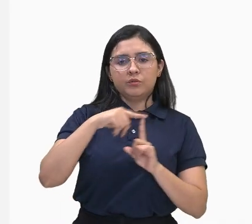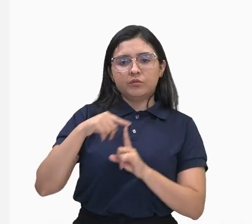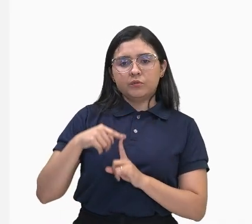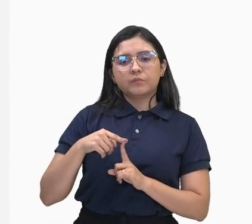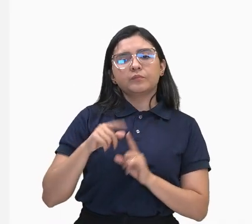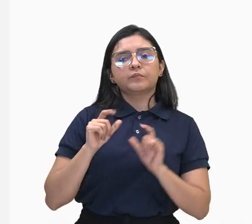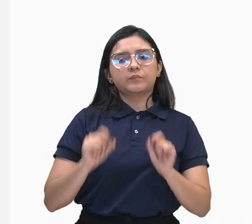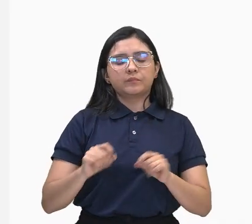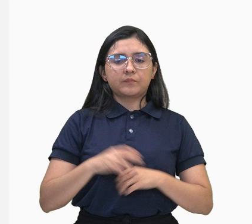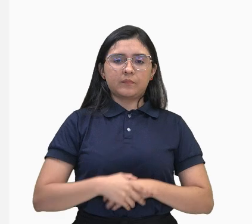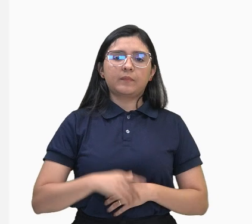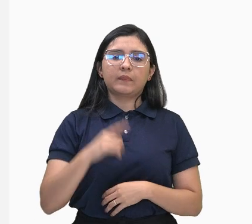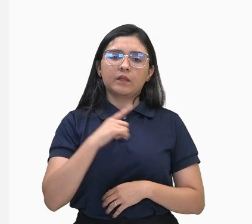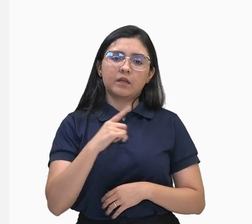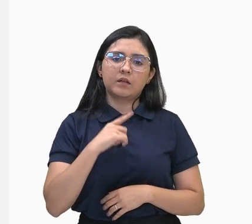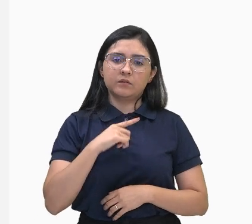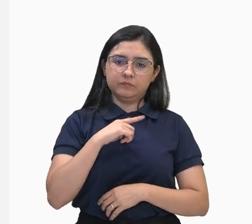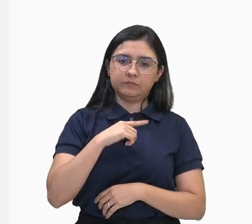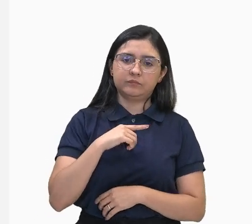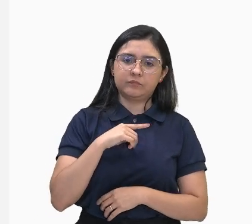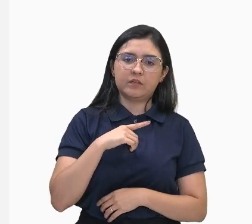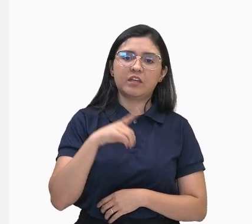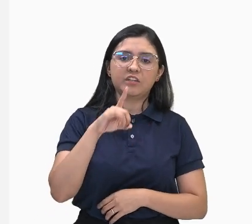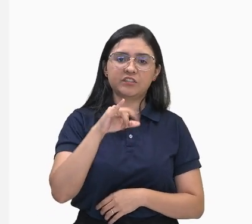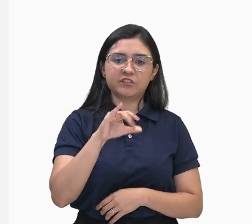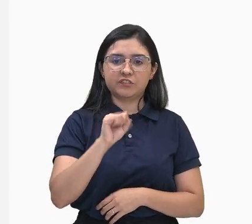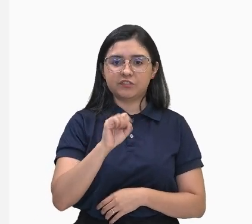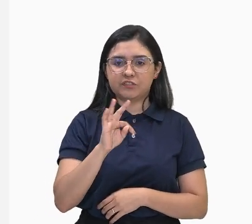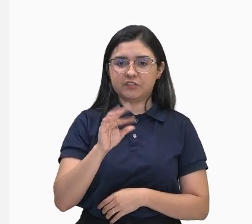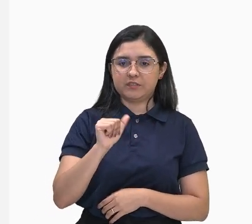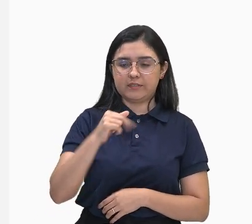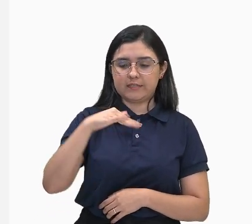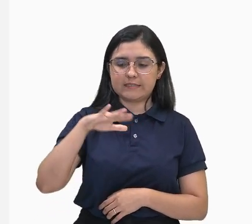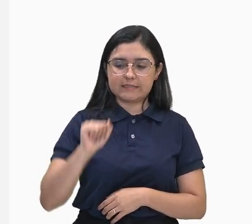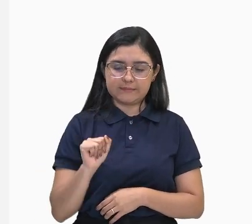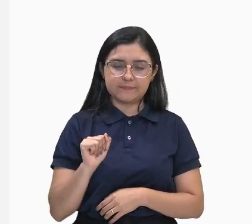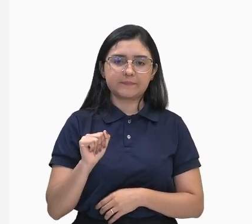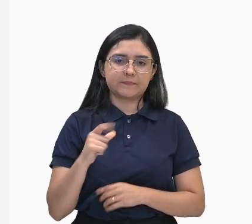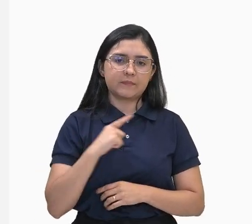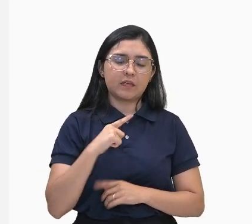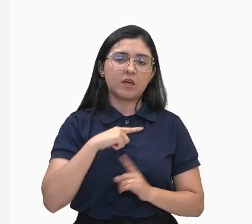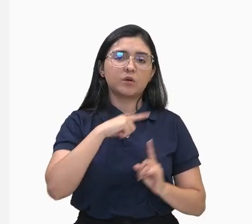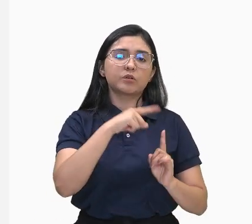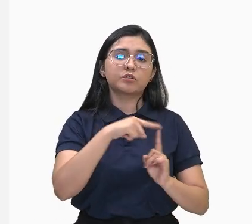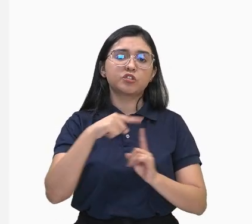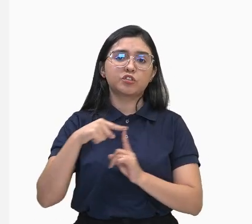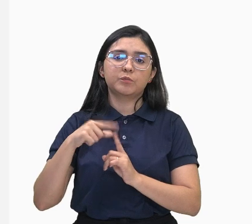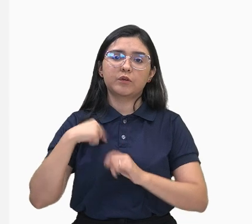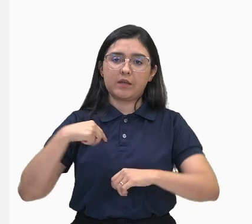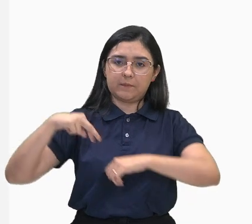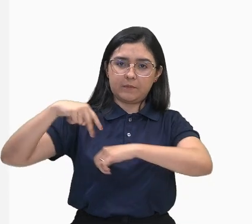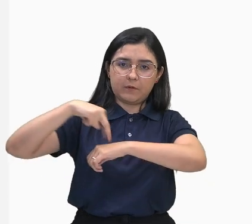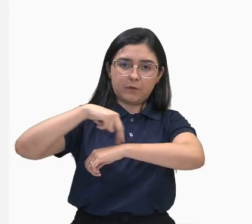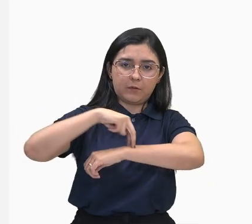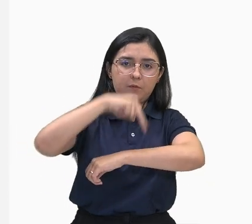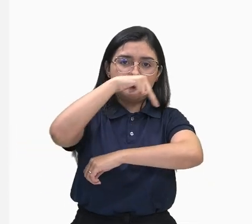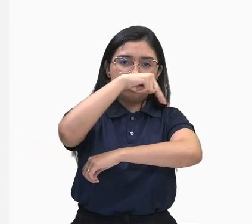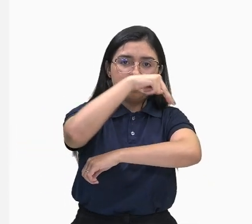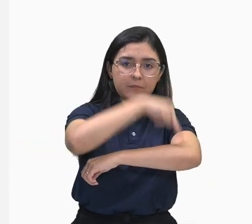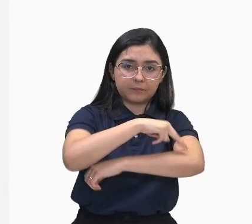é o salto em distância, e esse já muda um pouquinho, porque ele é um tipo de salto horizontal,